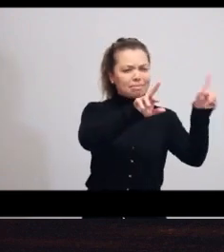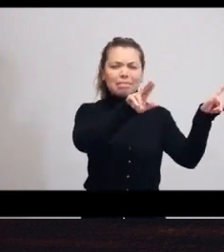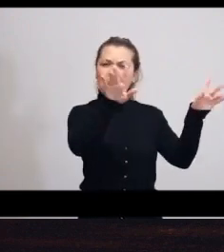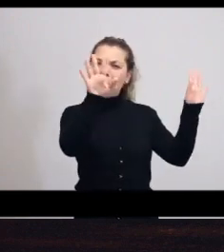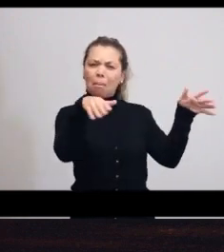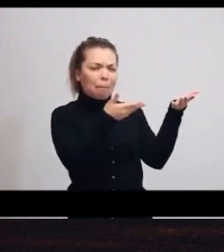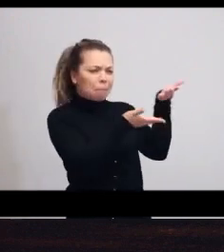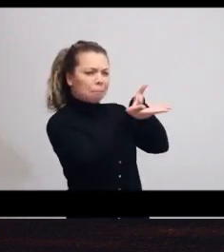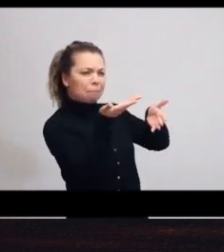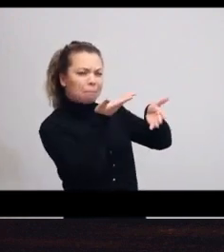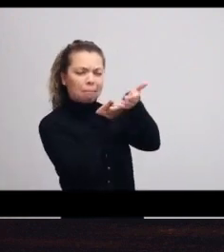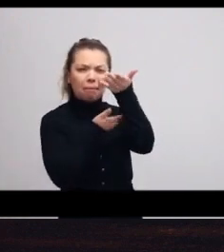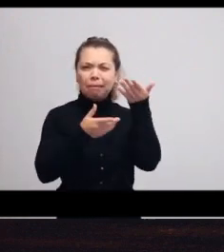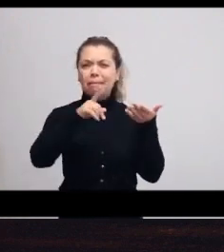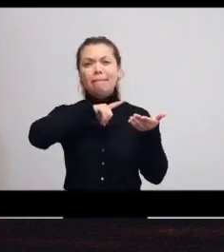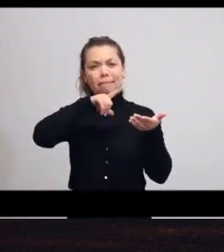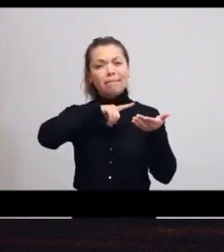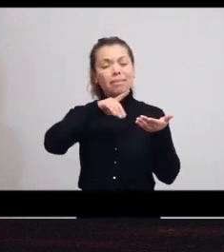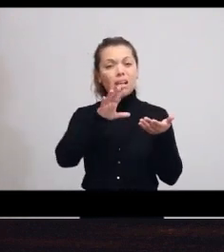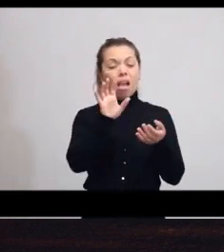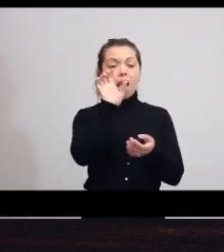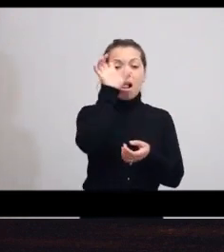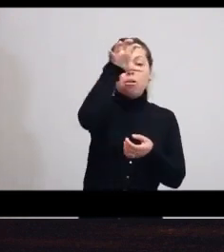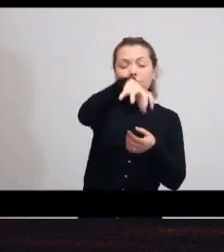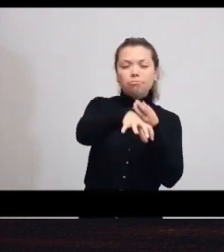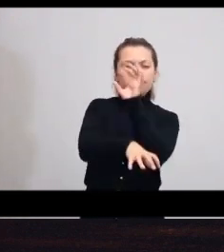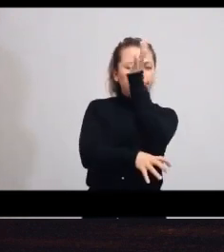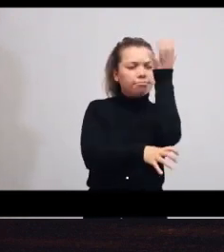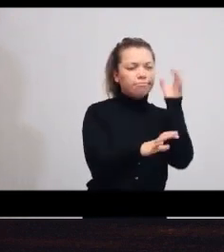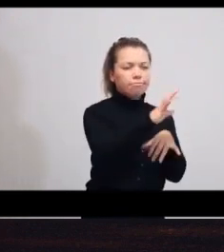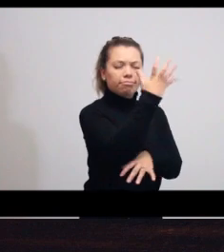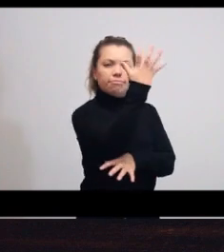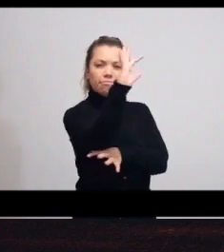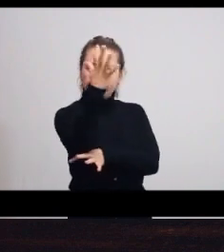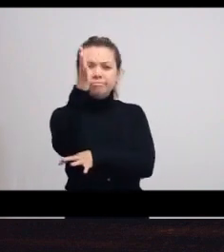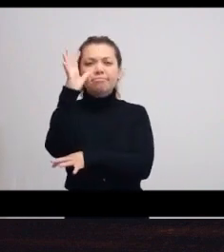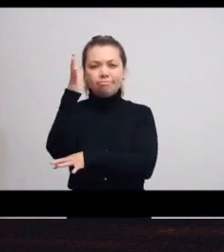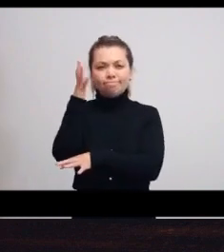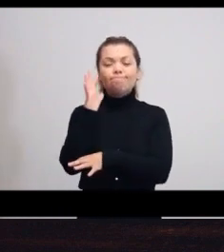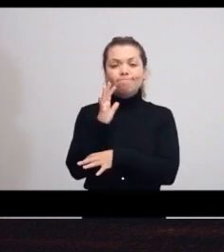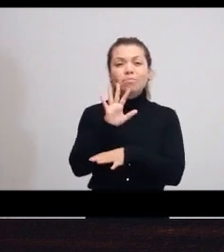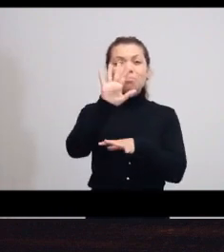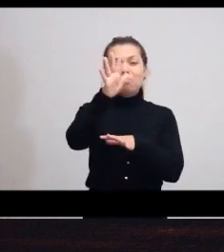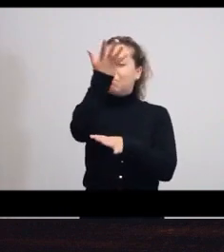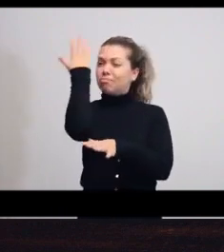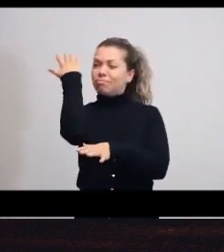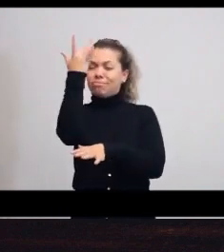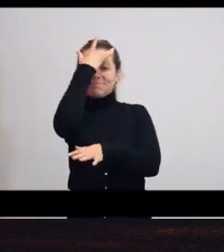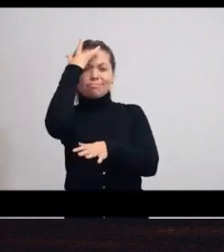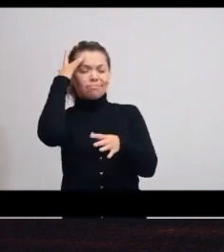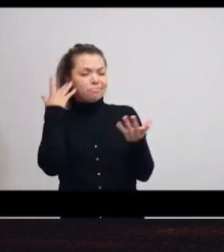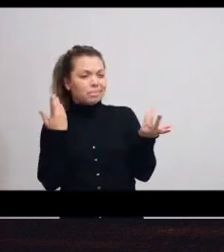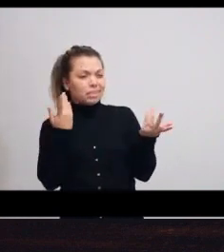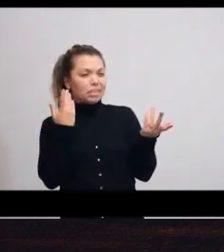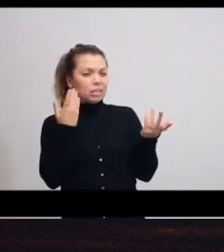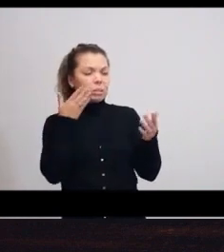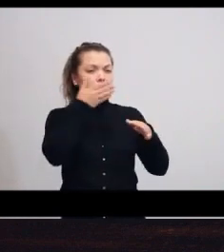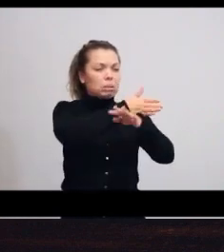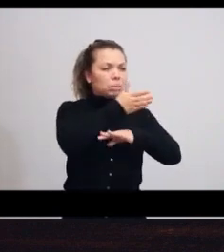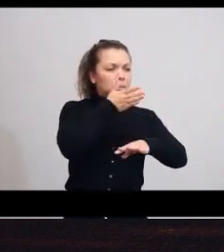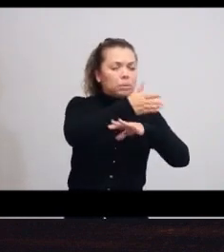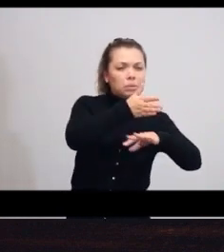efeitos destes acontecimentos repercutem nas configurações do ambiente, da sociedade e da cultura iguapense,